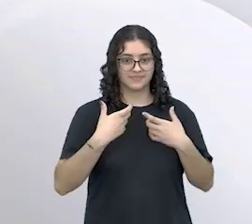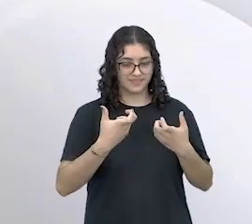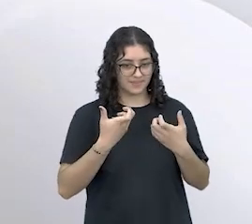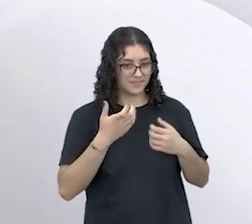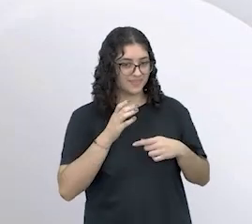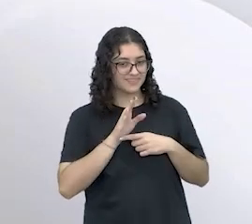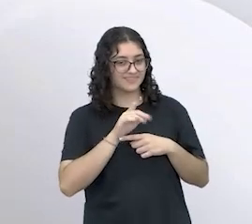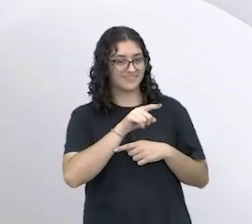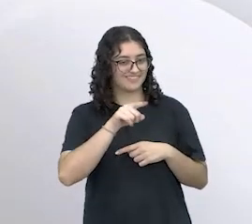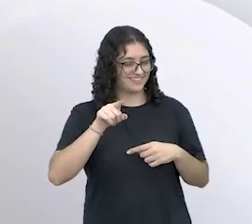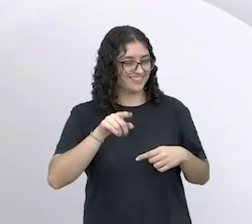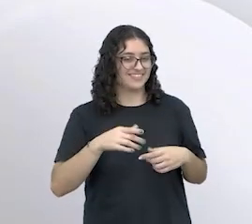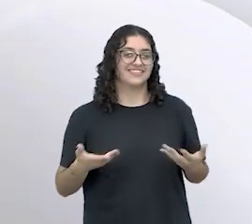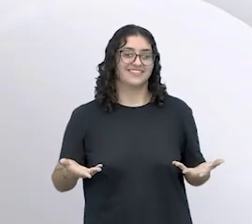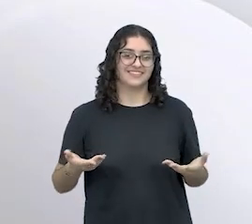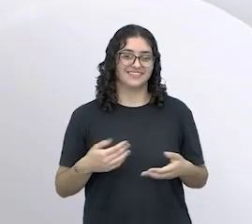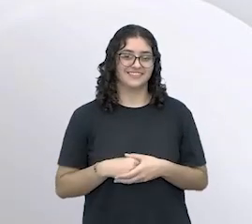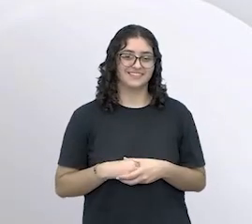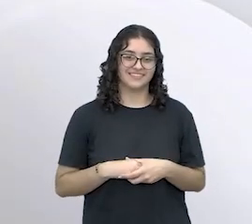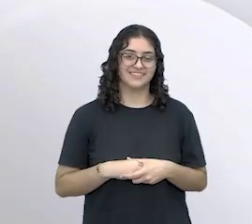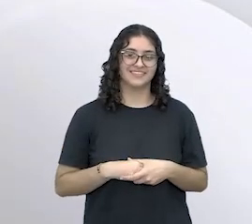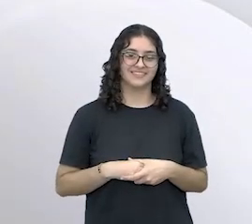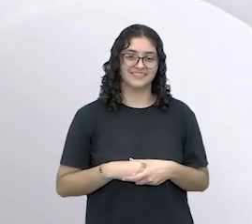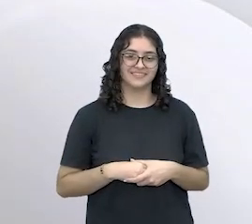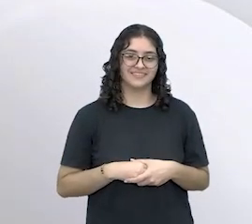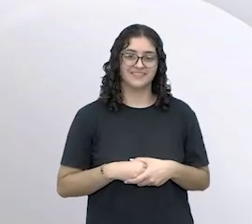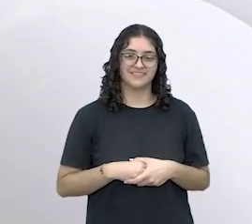com vocês agora, viu, meninas? Tá lá.